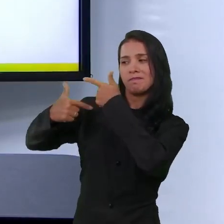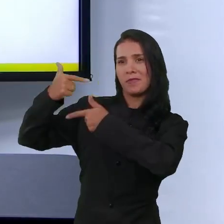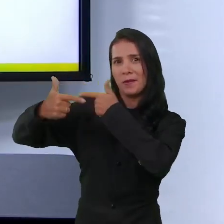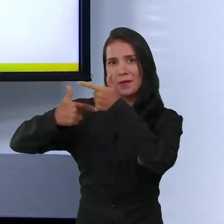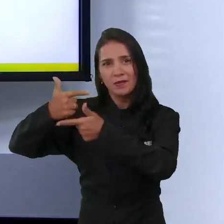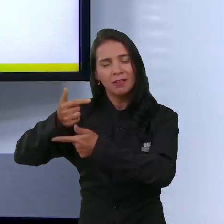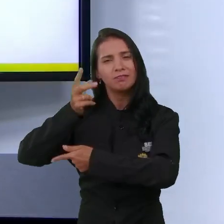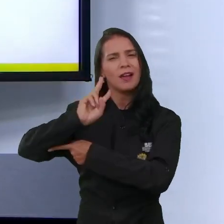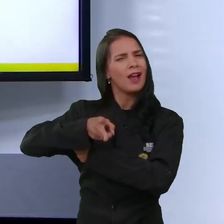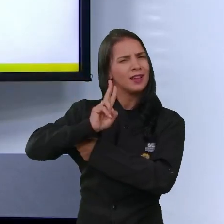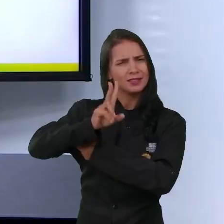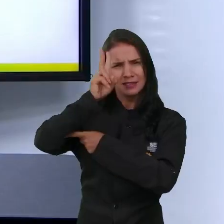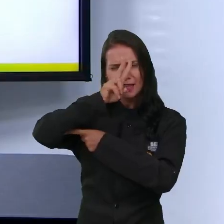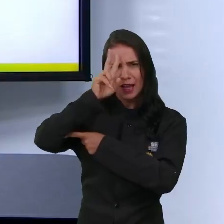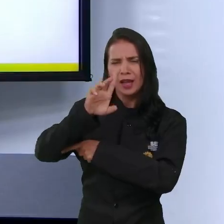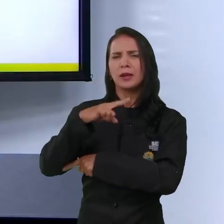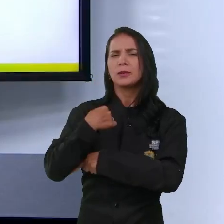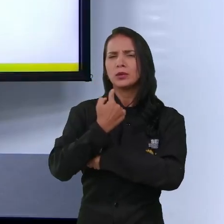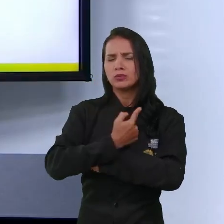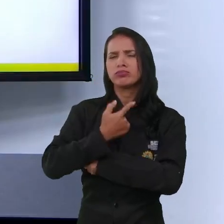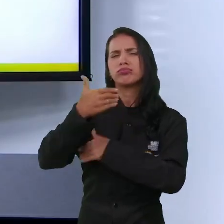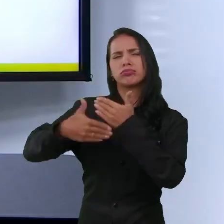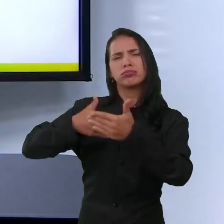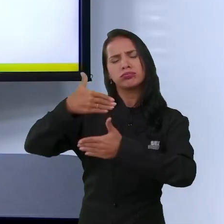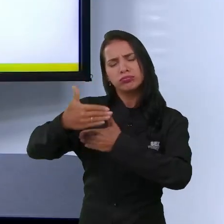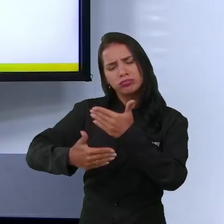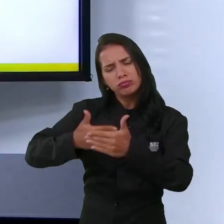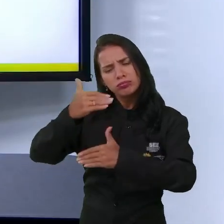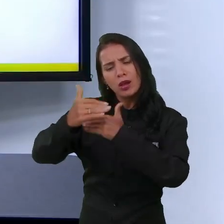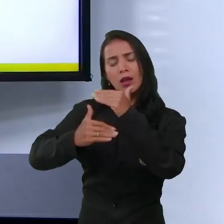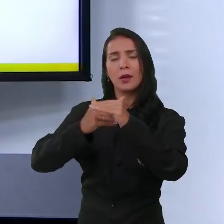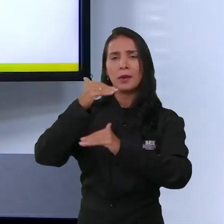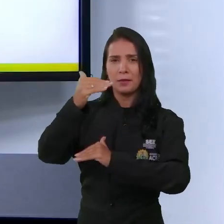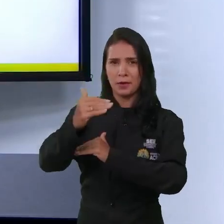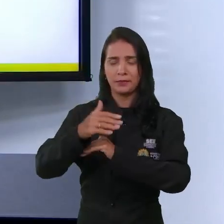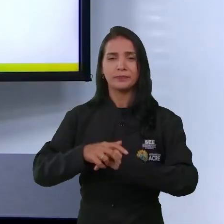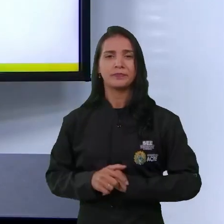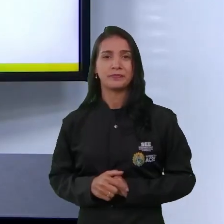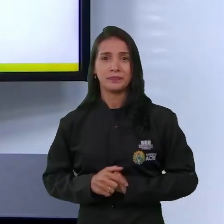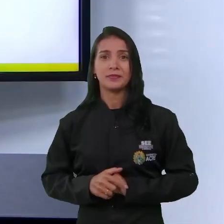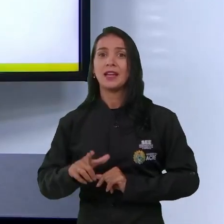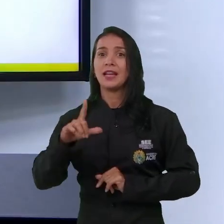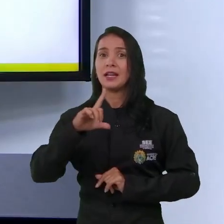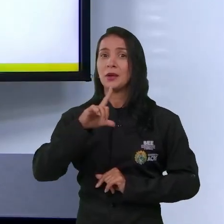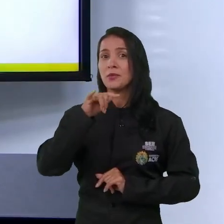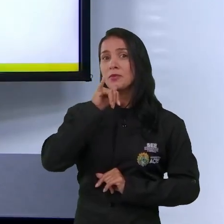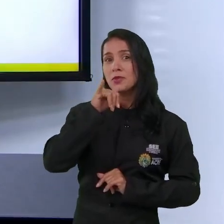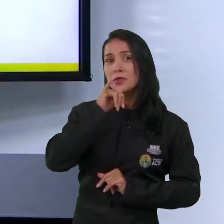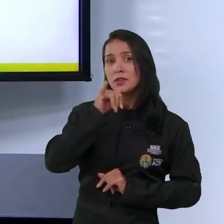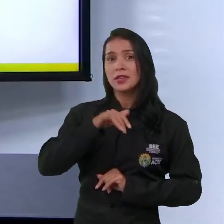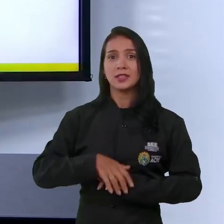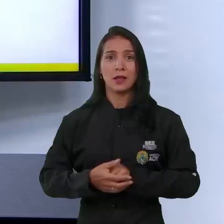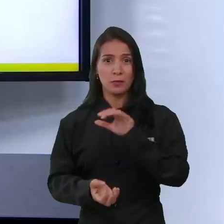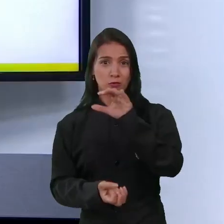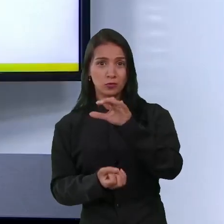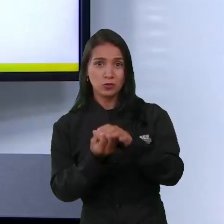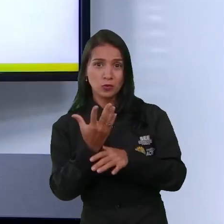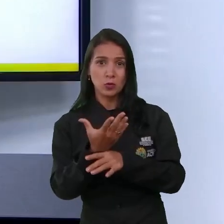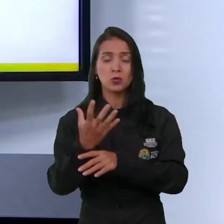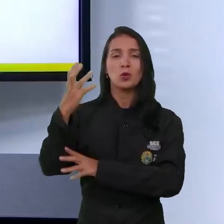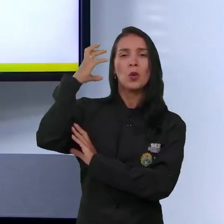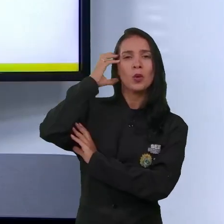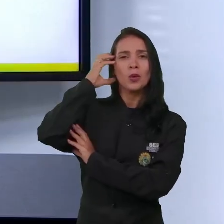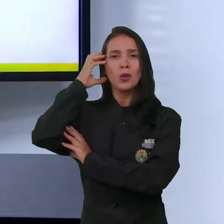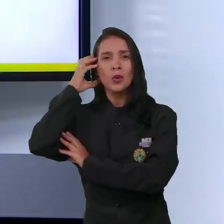decorrer da história, isso foi evoluindo. Tem o surgimento, por exemplo, do rádio, da